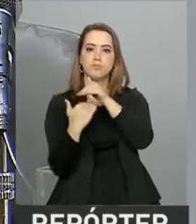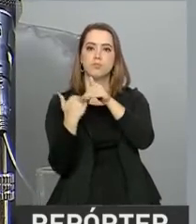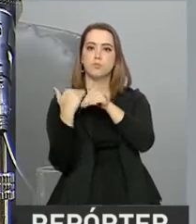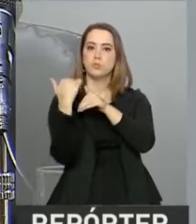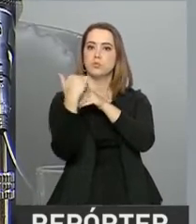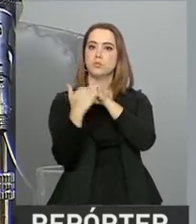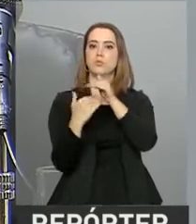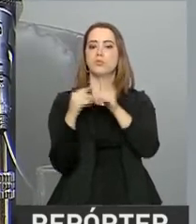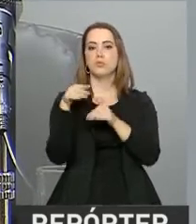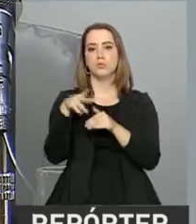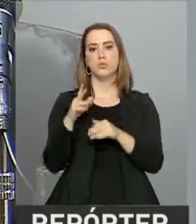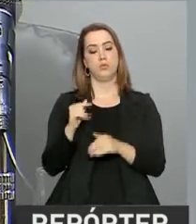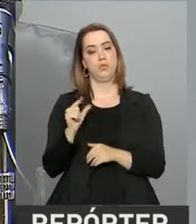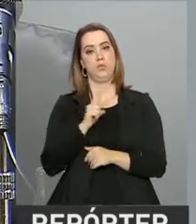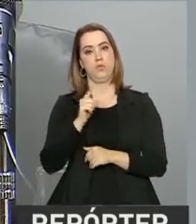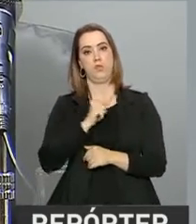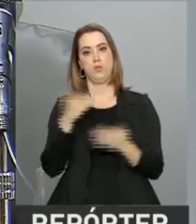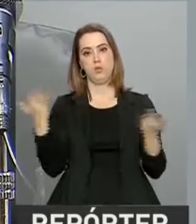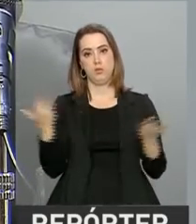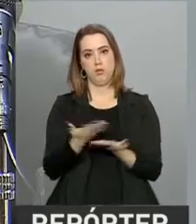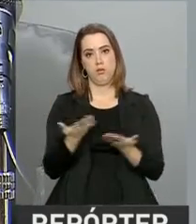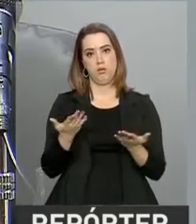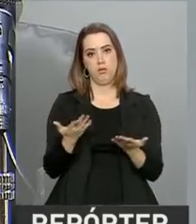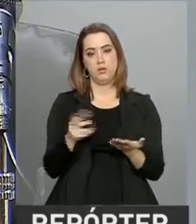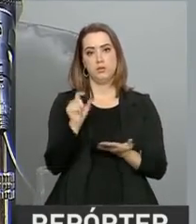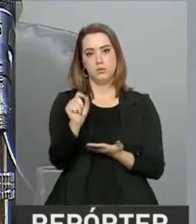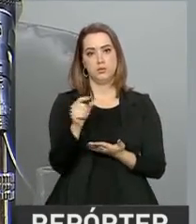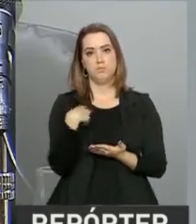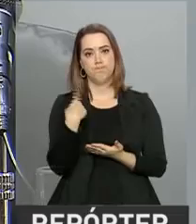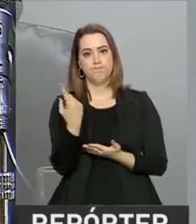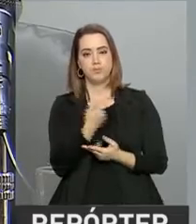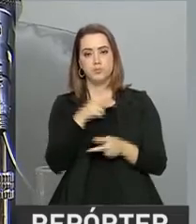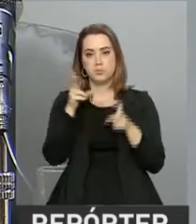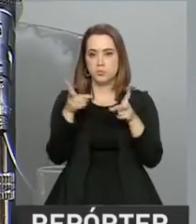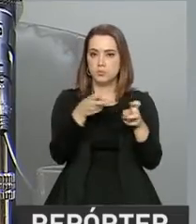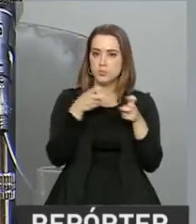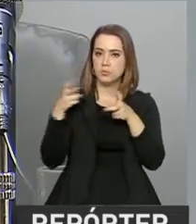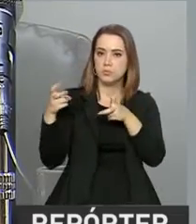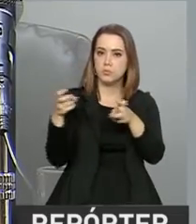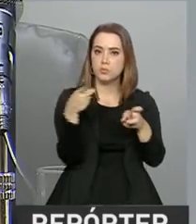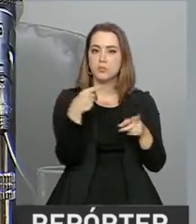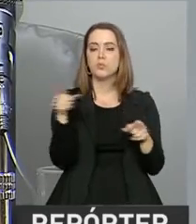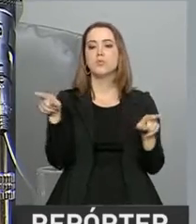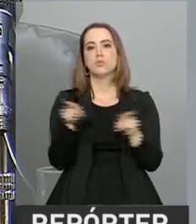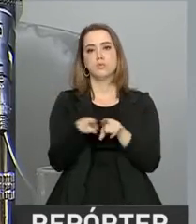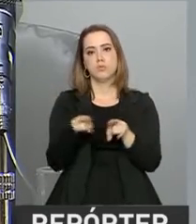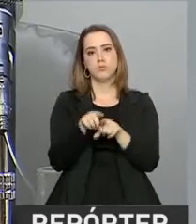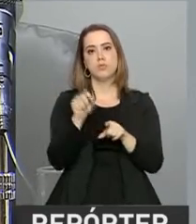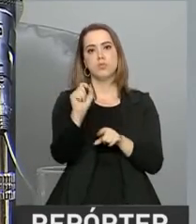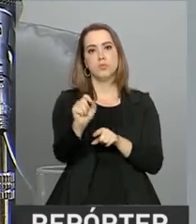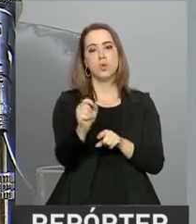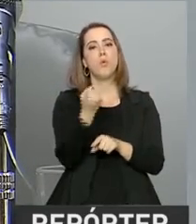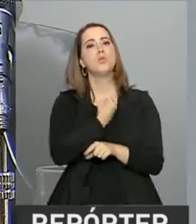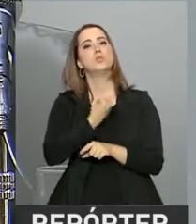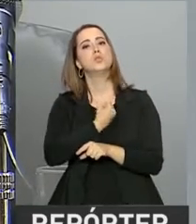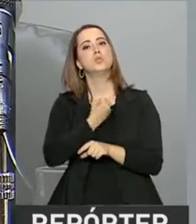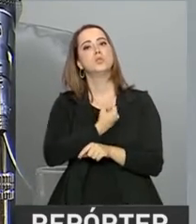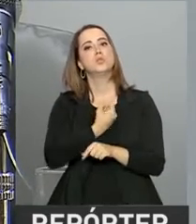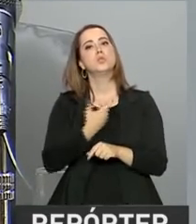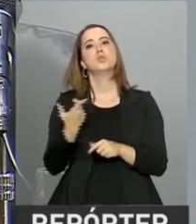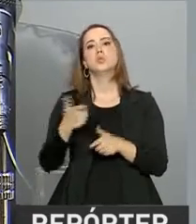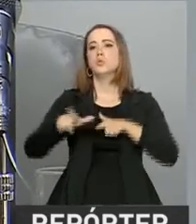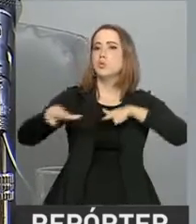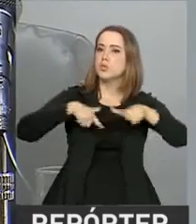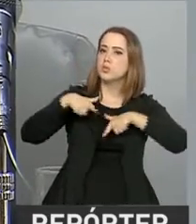trajetória consistente de alta, e nós observamos isso também, por último, indicadores de atividade.